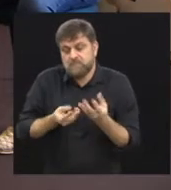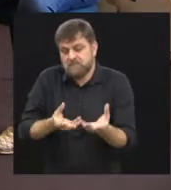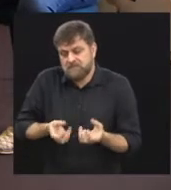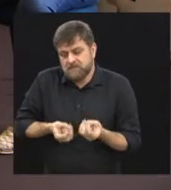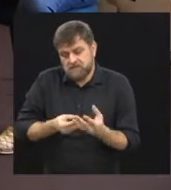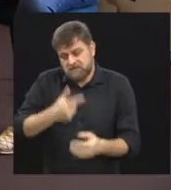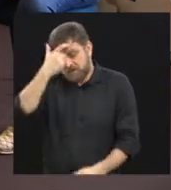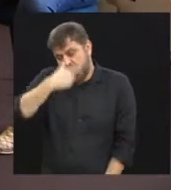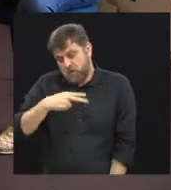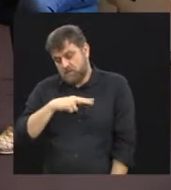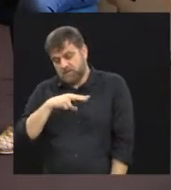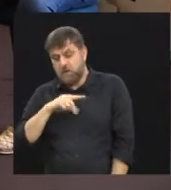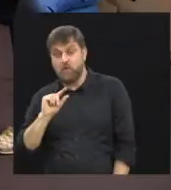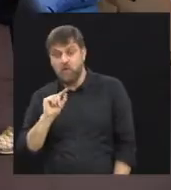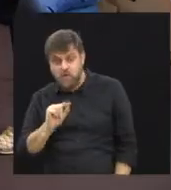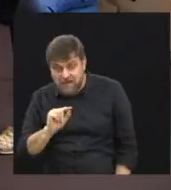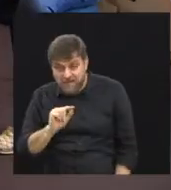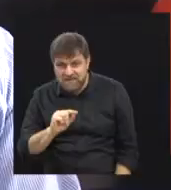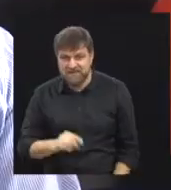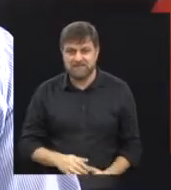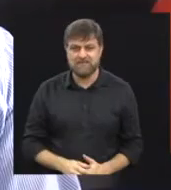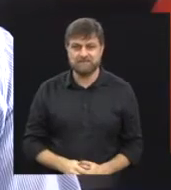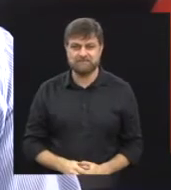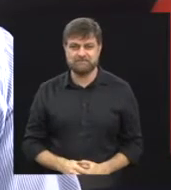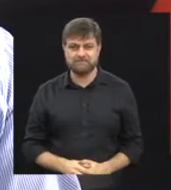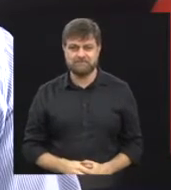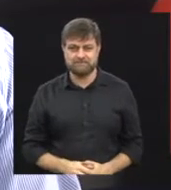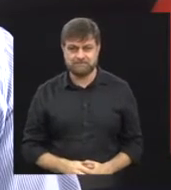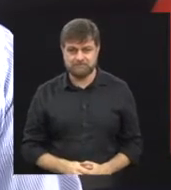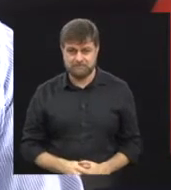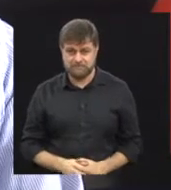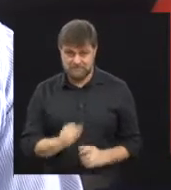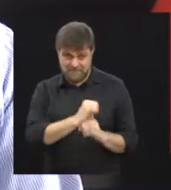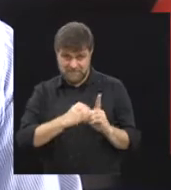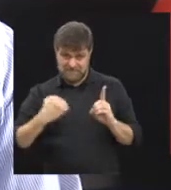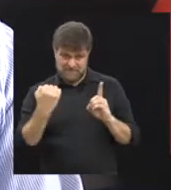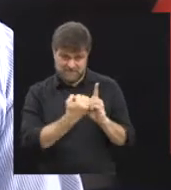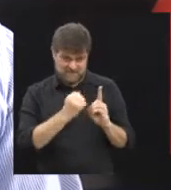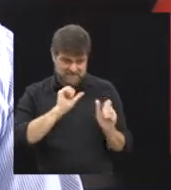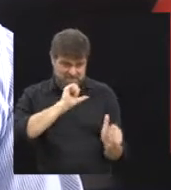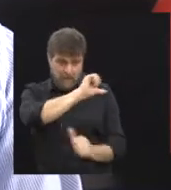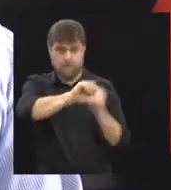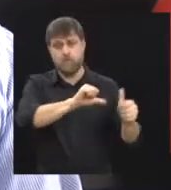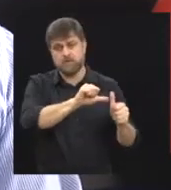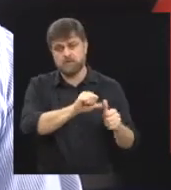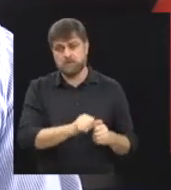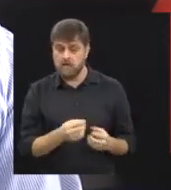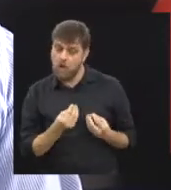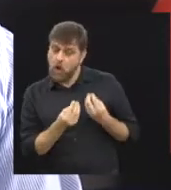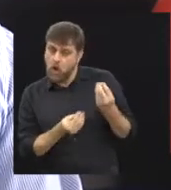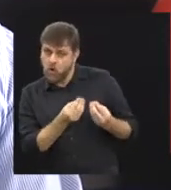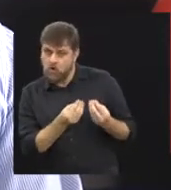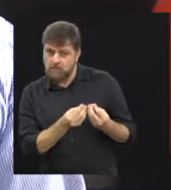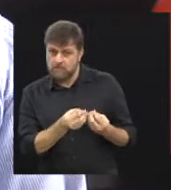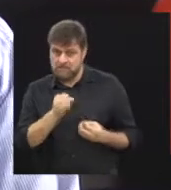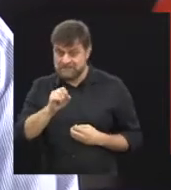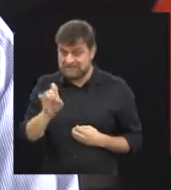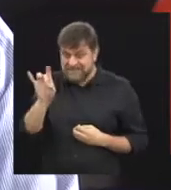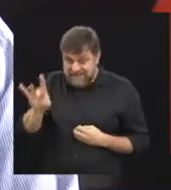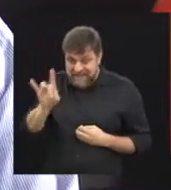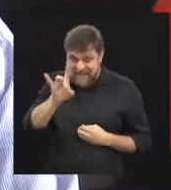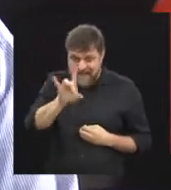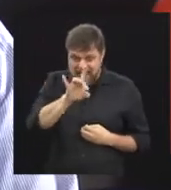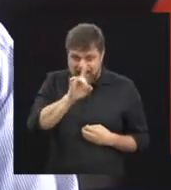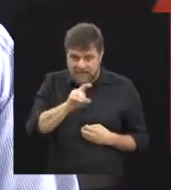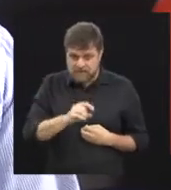que eu particularmente deixo é que a sociedade muda em função da participação